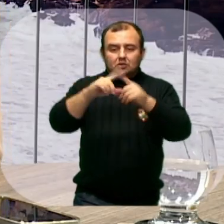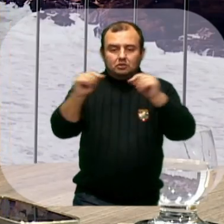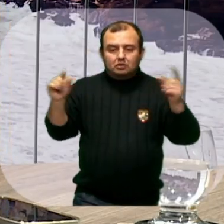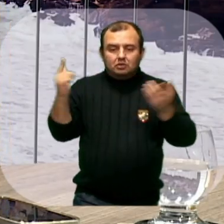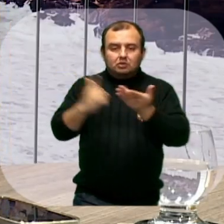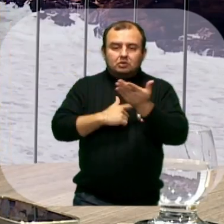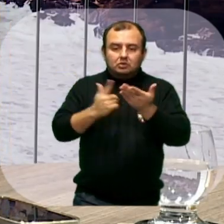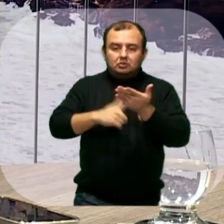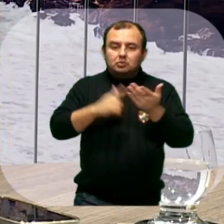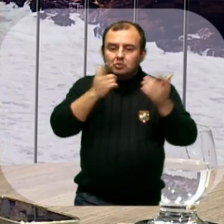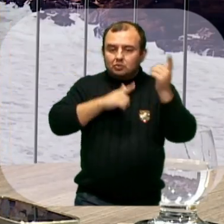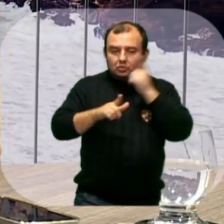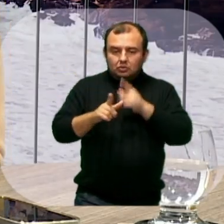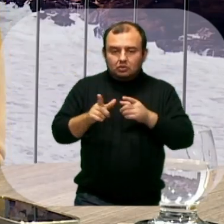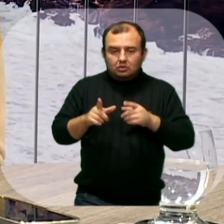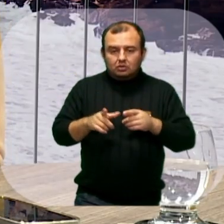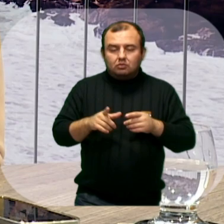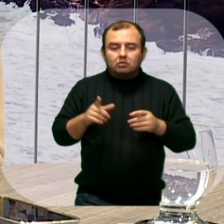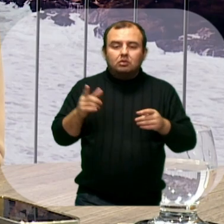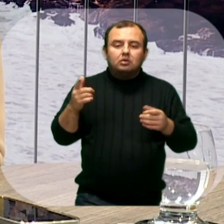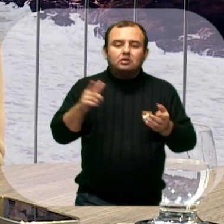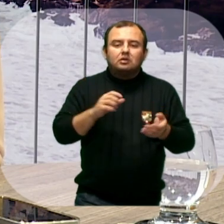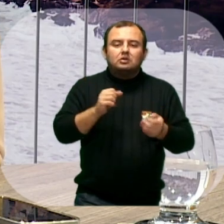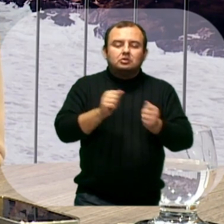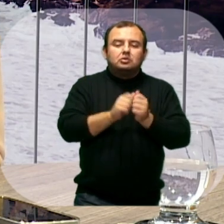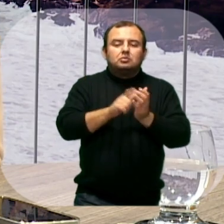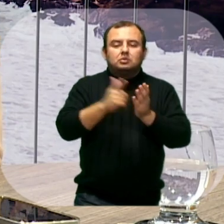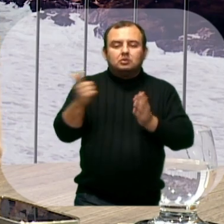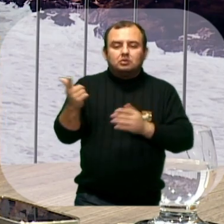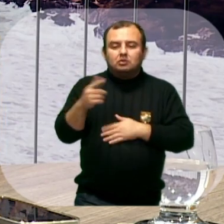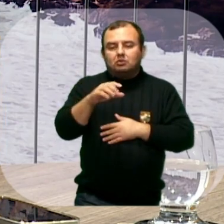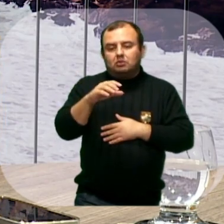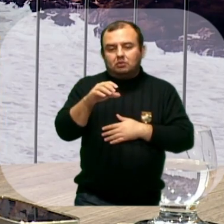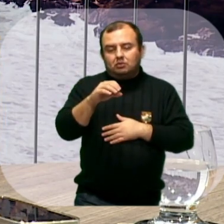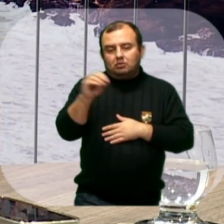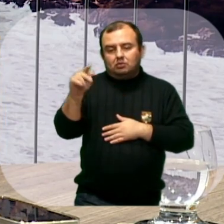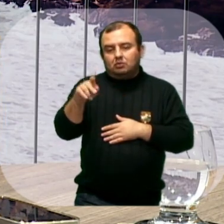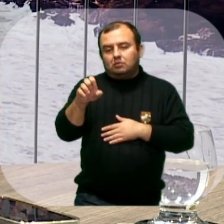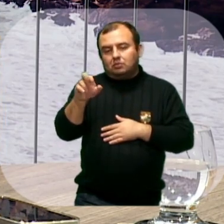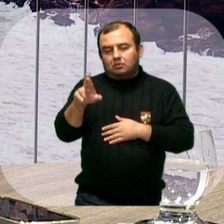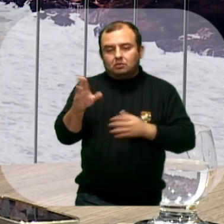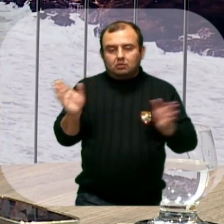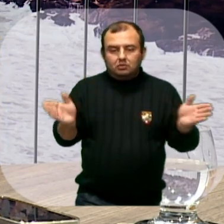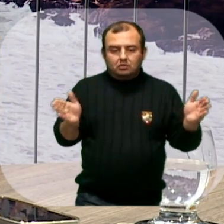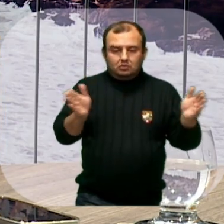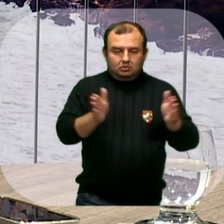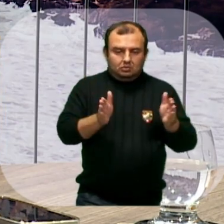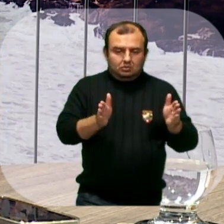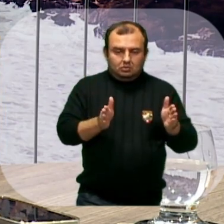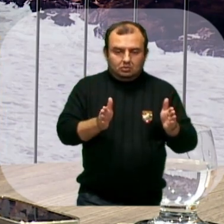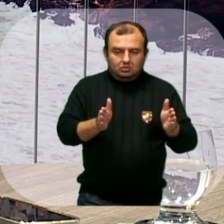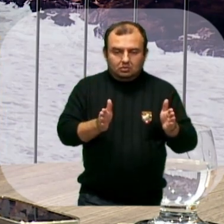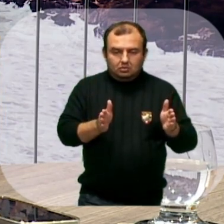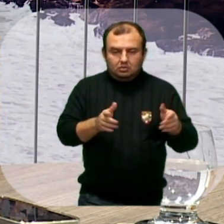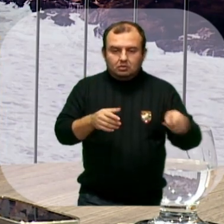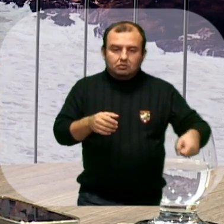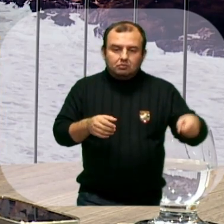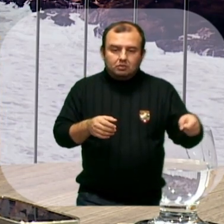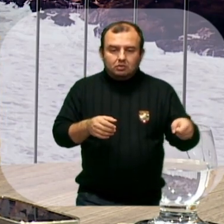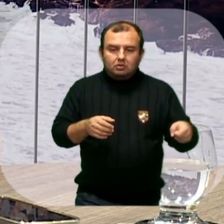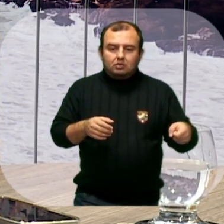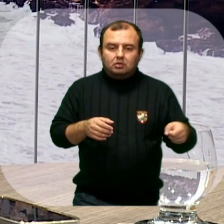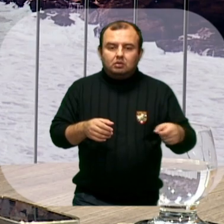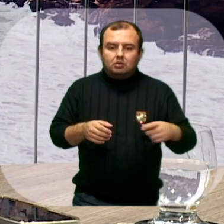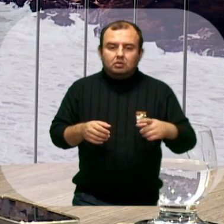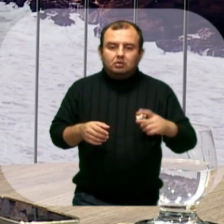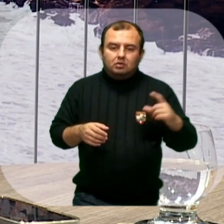conseguir os livros, eu vou levar o Peixeiro. Aí coloquei na mala, fiz uma edição pequenininha, né? Tinha que levar em mala. E